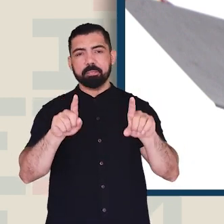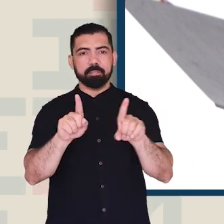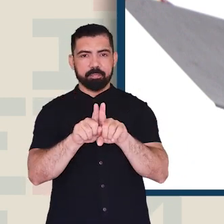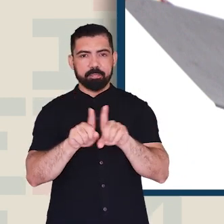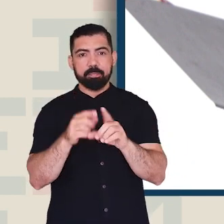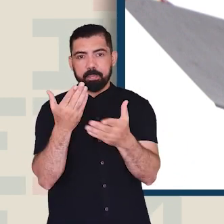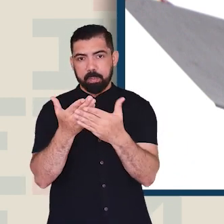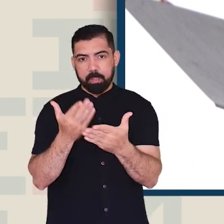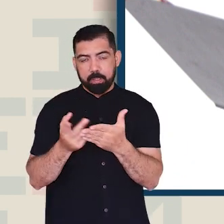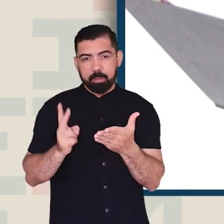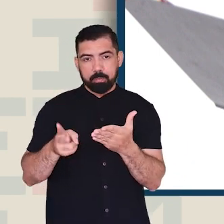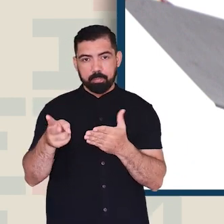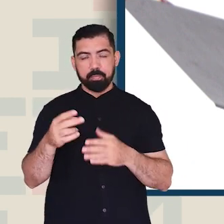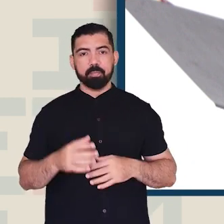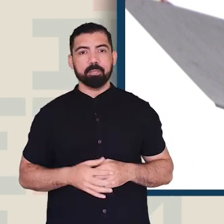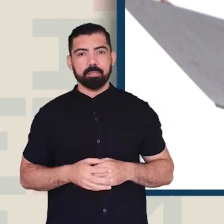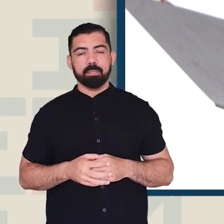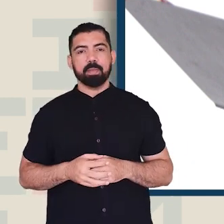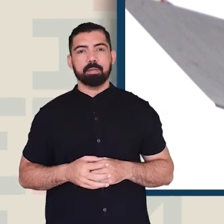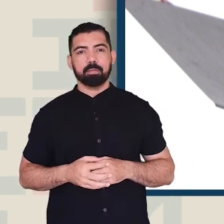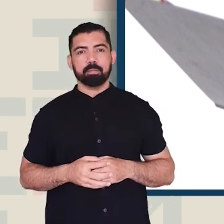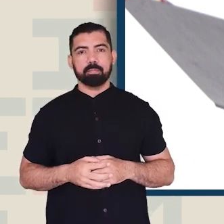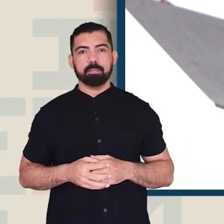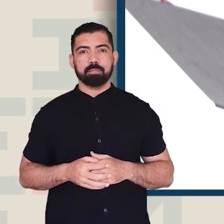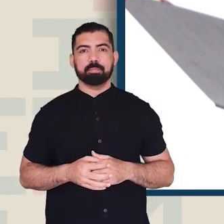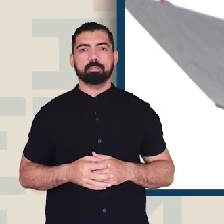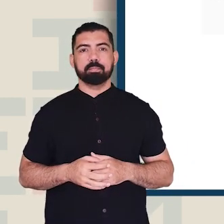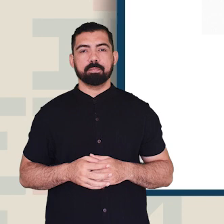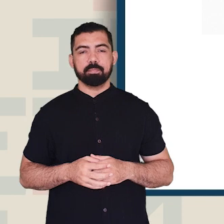depois segue aqui, quando eu vou mostrar aqui.